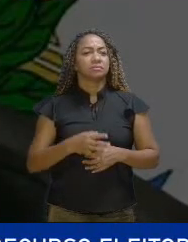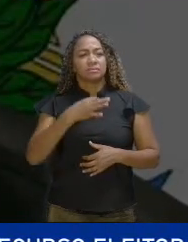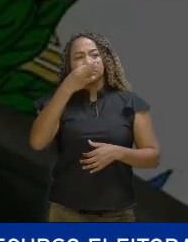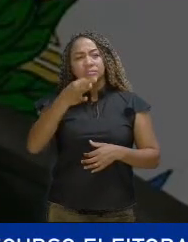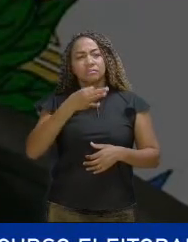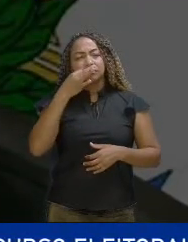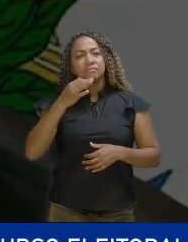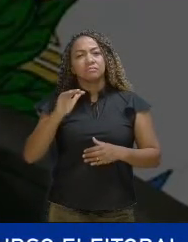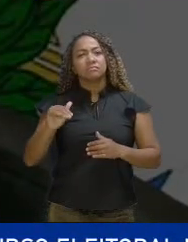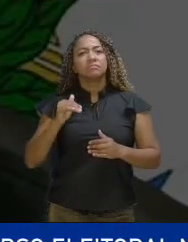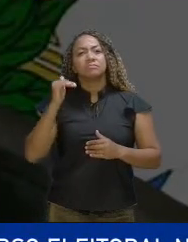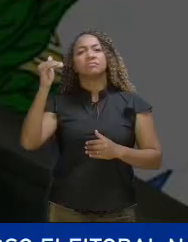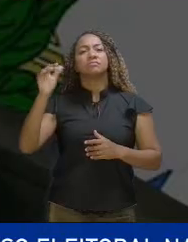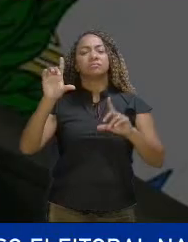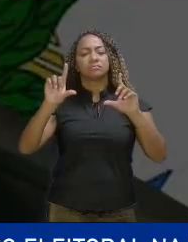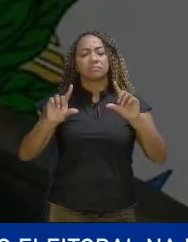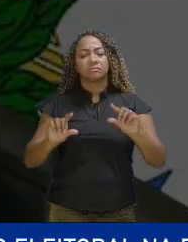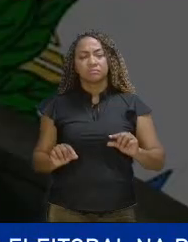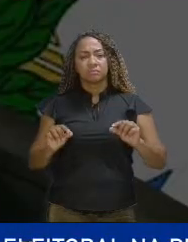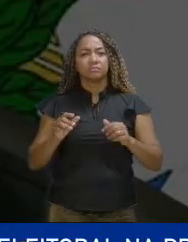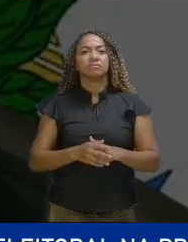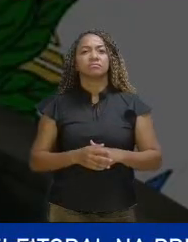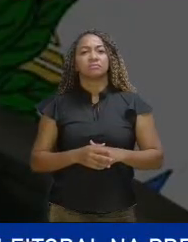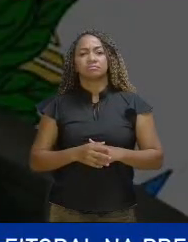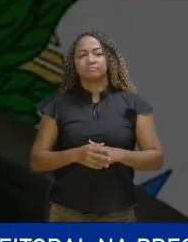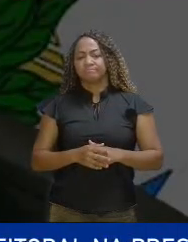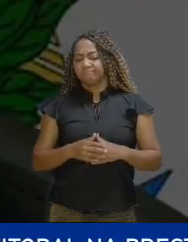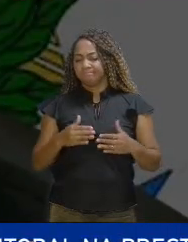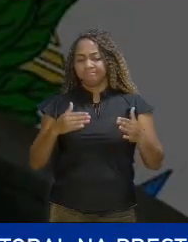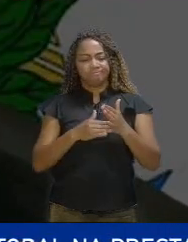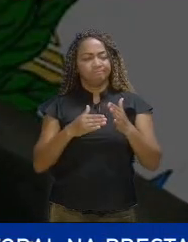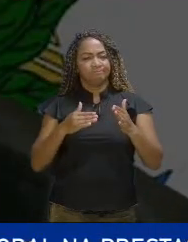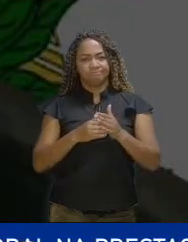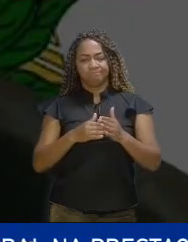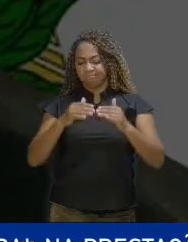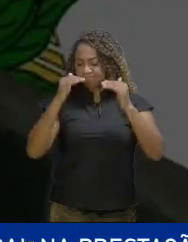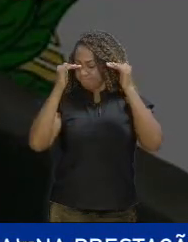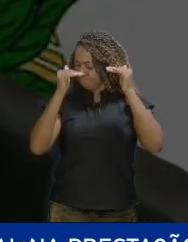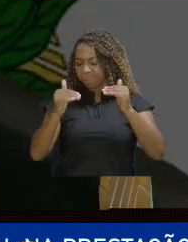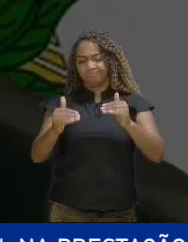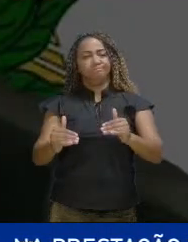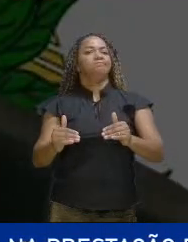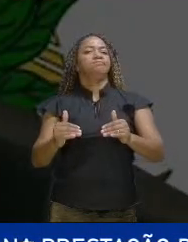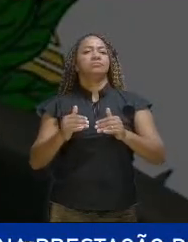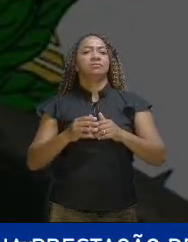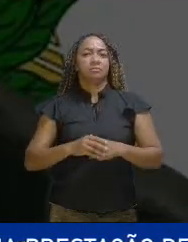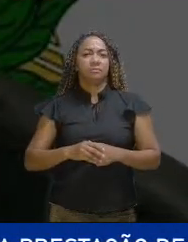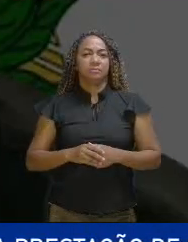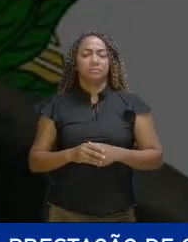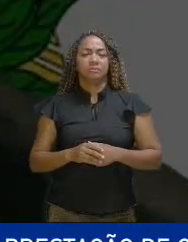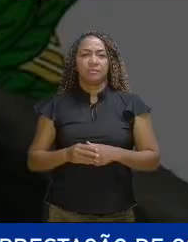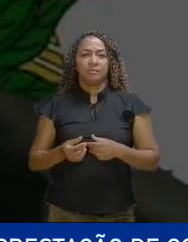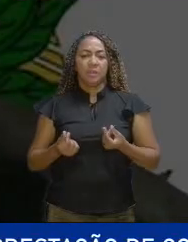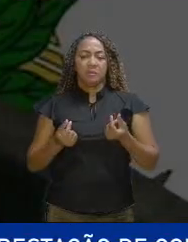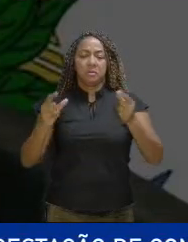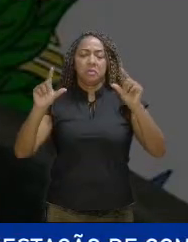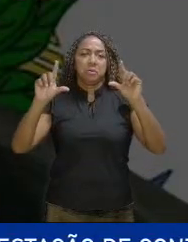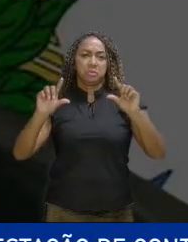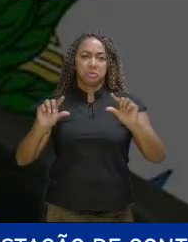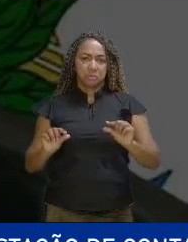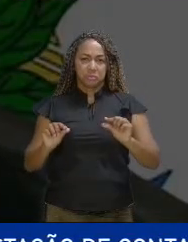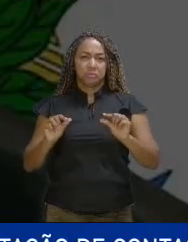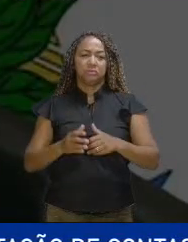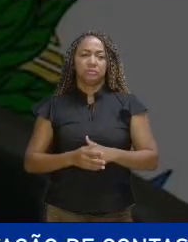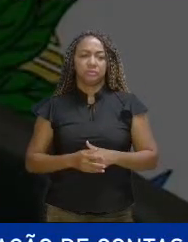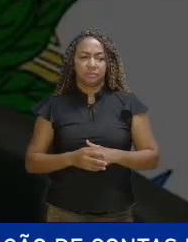em termos absolutos pequenos, é uma violação, não é proporcionalmente um valor pequeno. Então, é uma